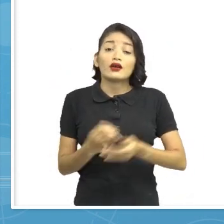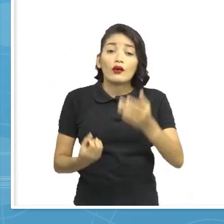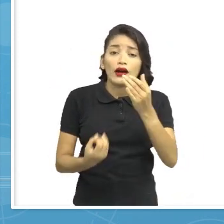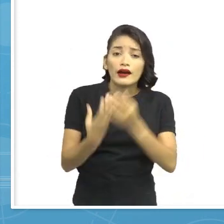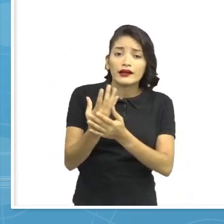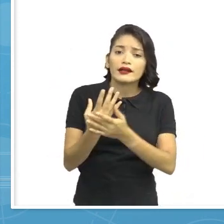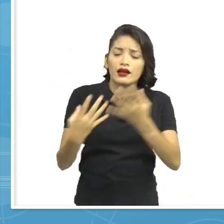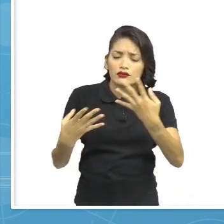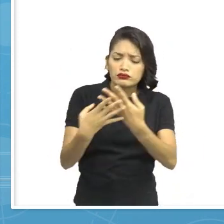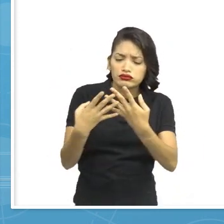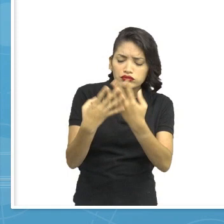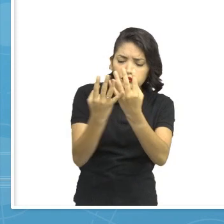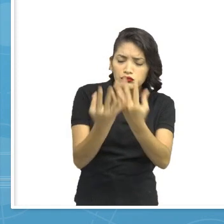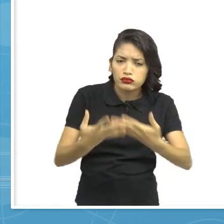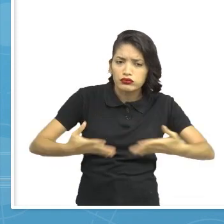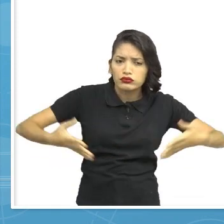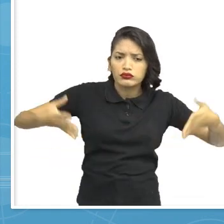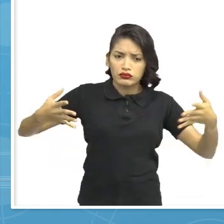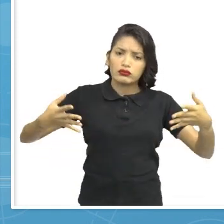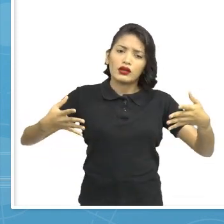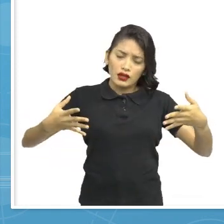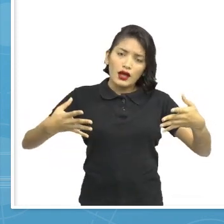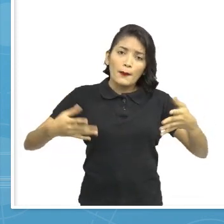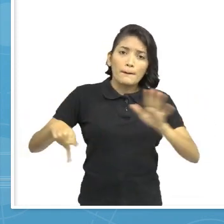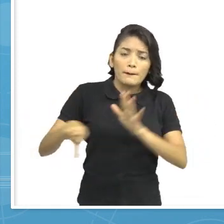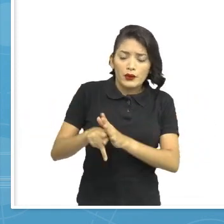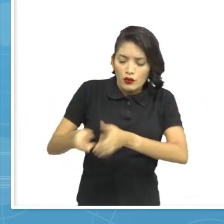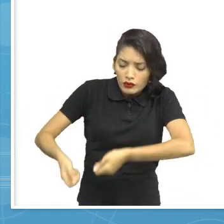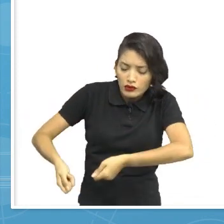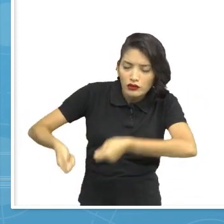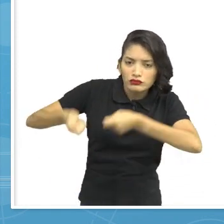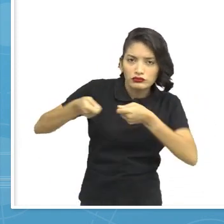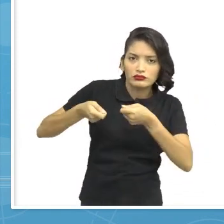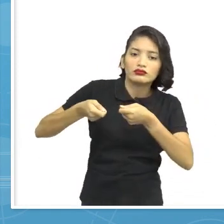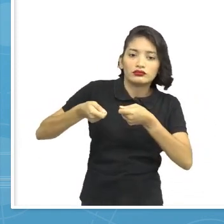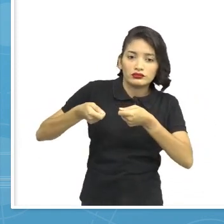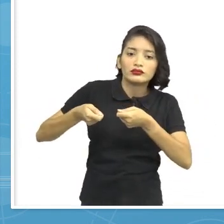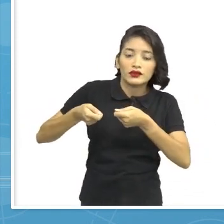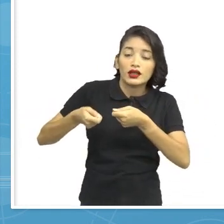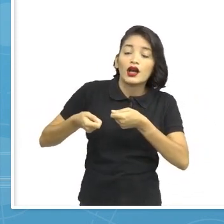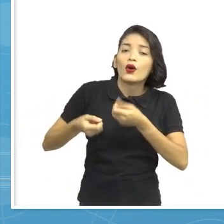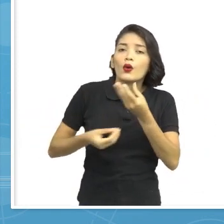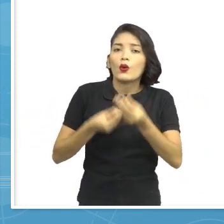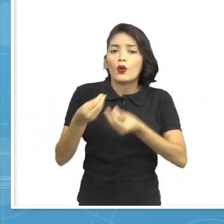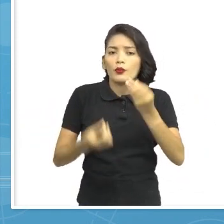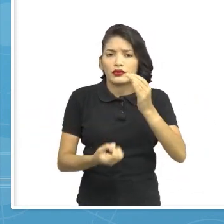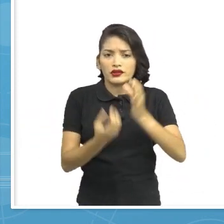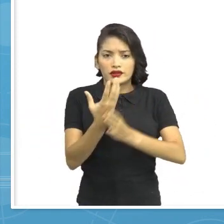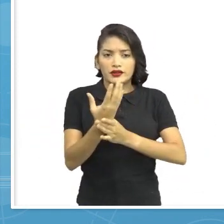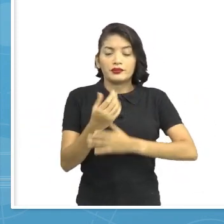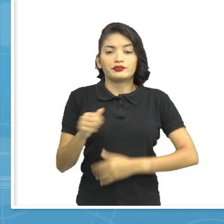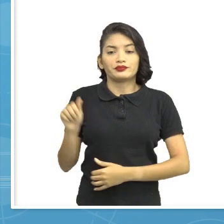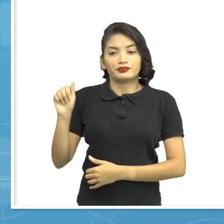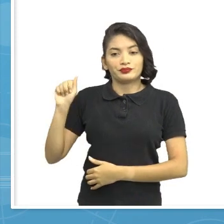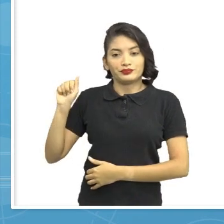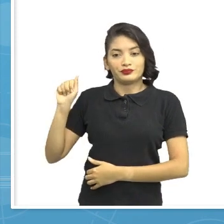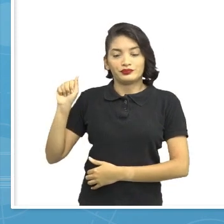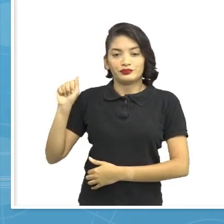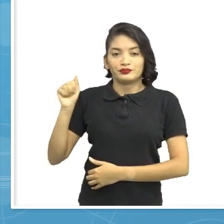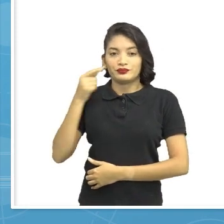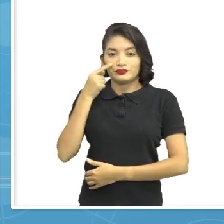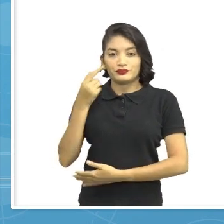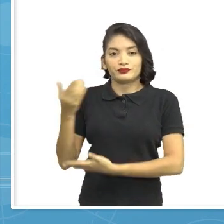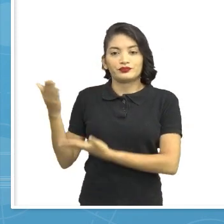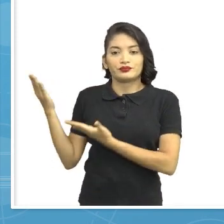confeccionar trançados para o processamento da mandioca, eles produzem a kumatá, que